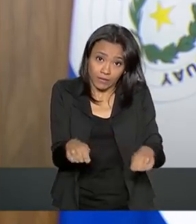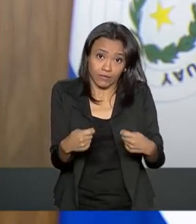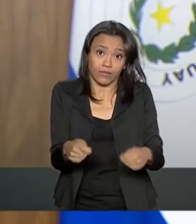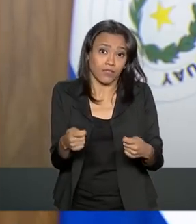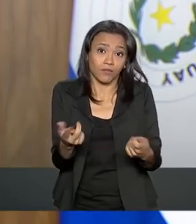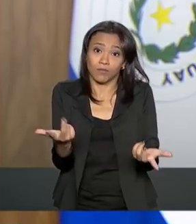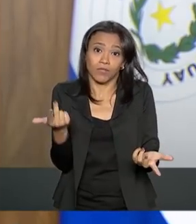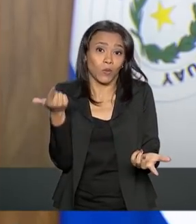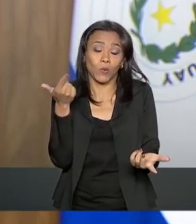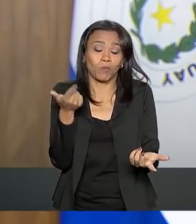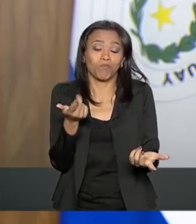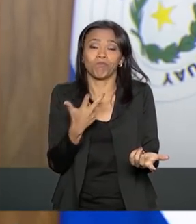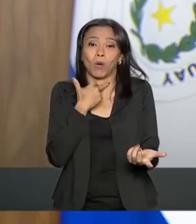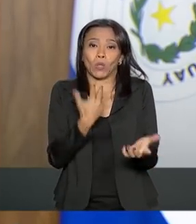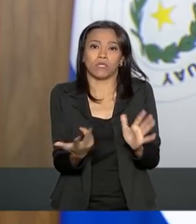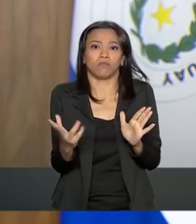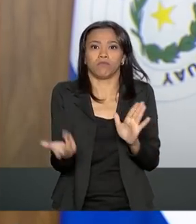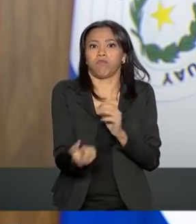mundo.